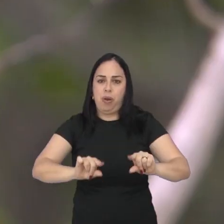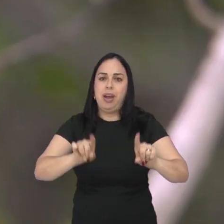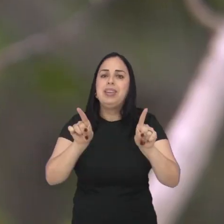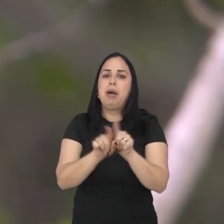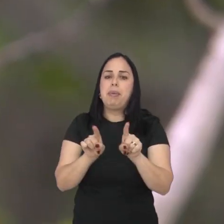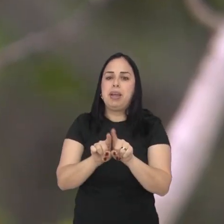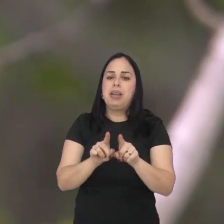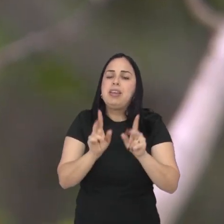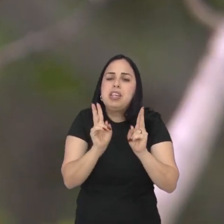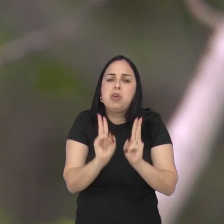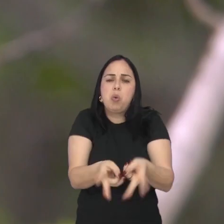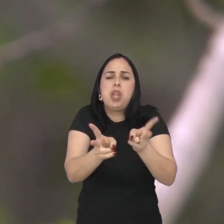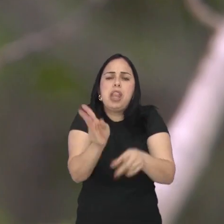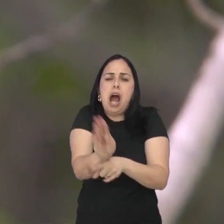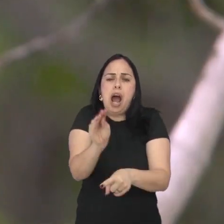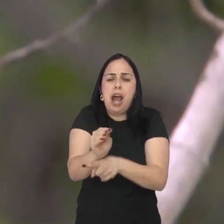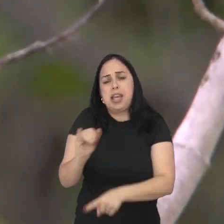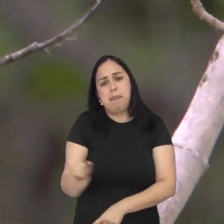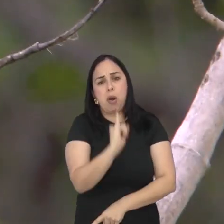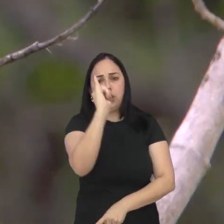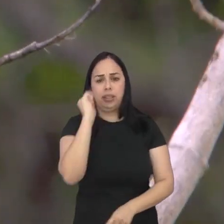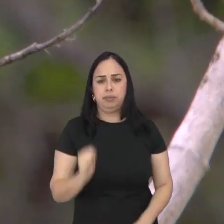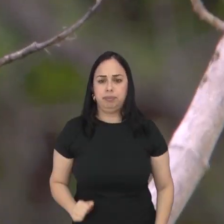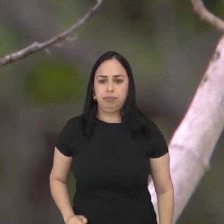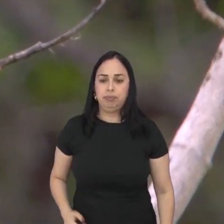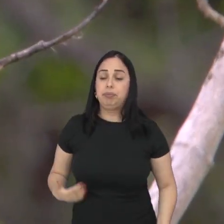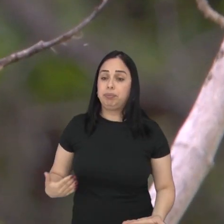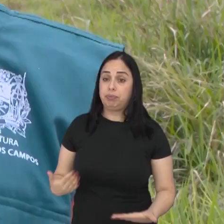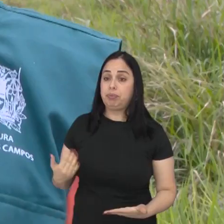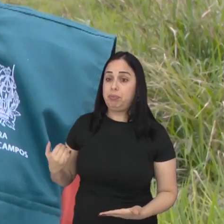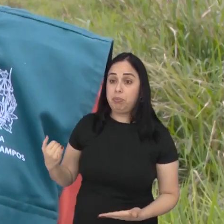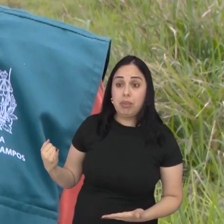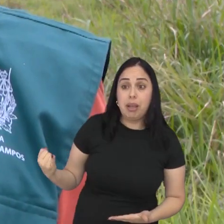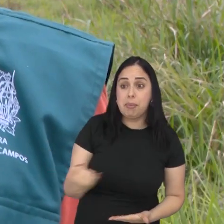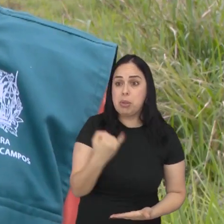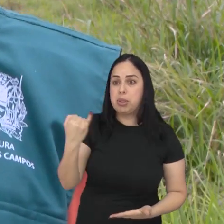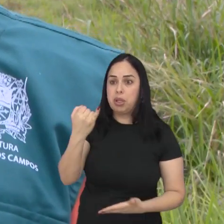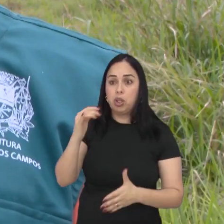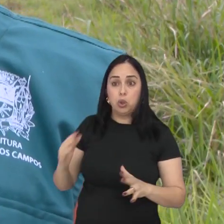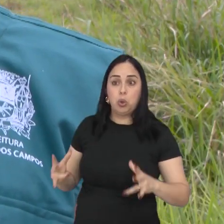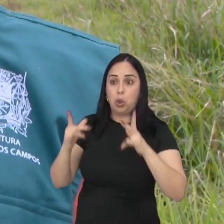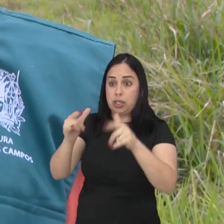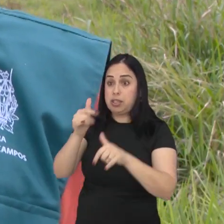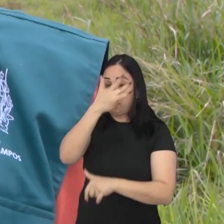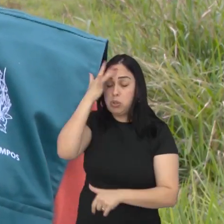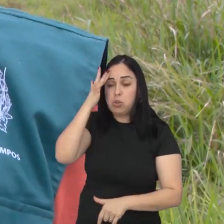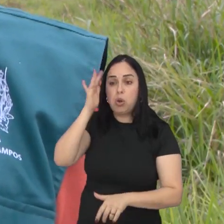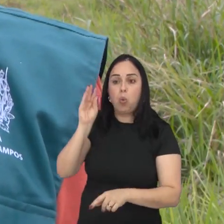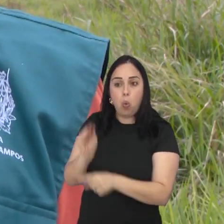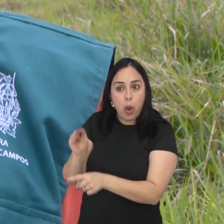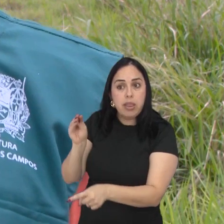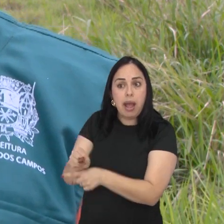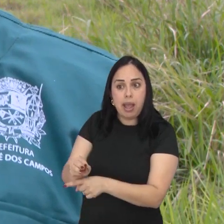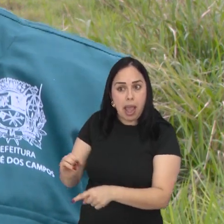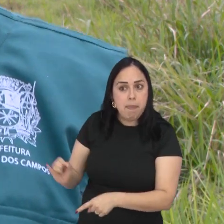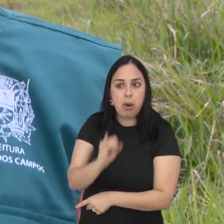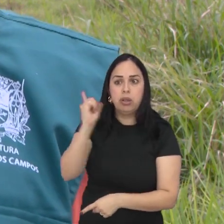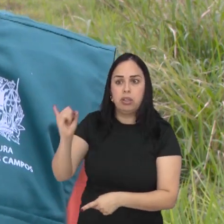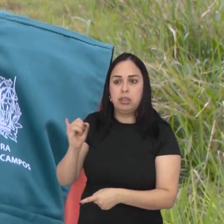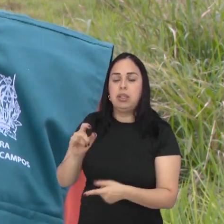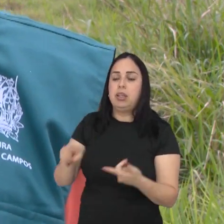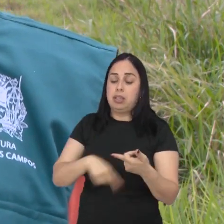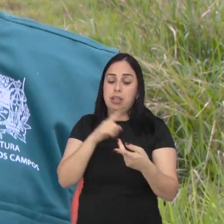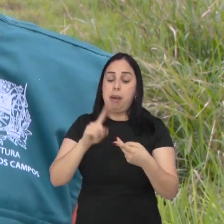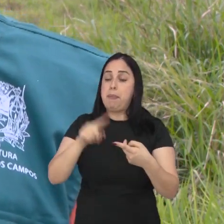e conservar o que nos resta dessa área tão importante. É importante que todos possam preservar e